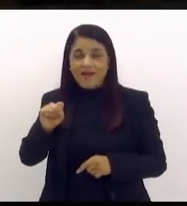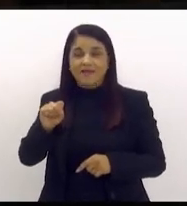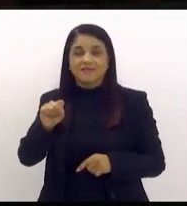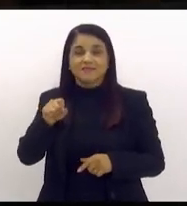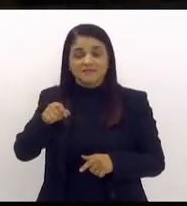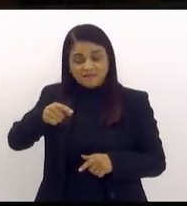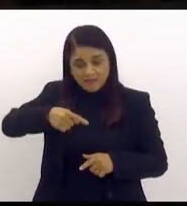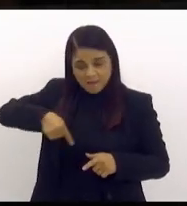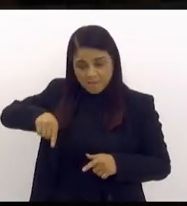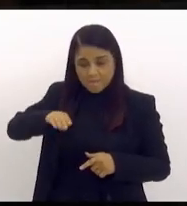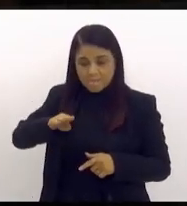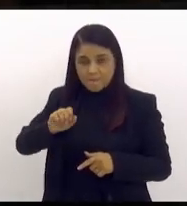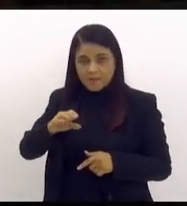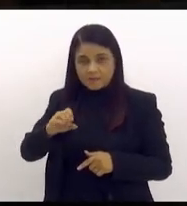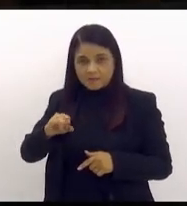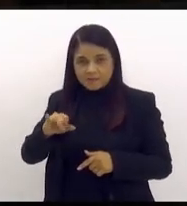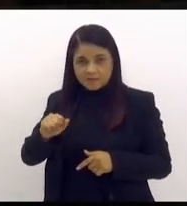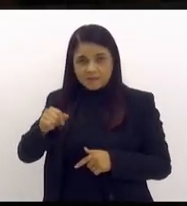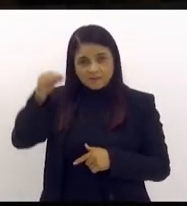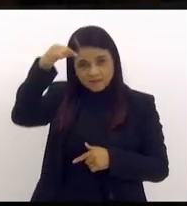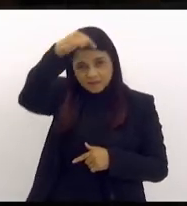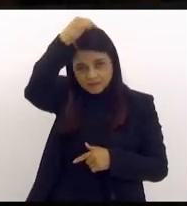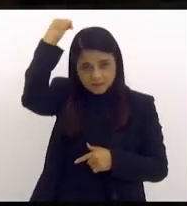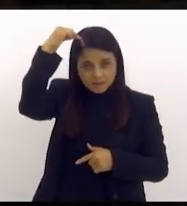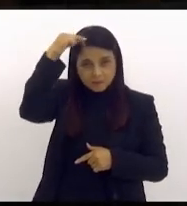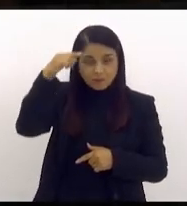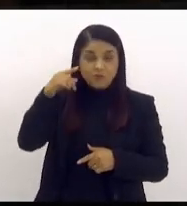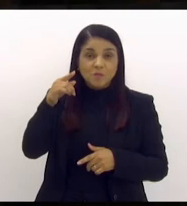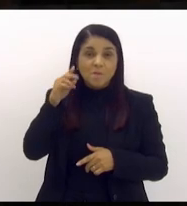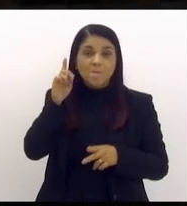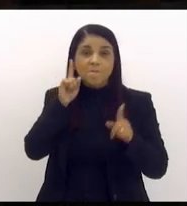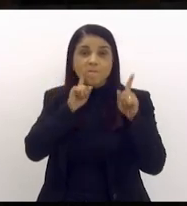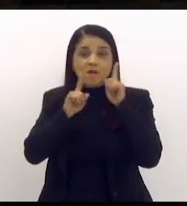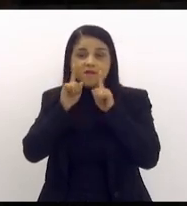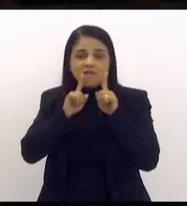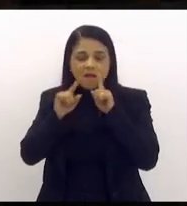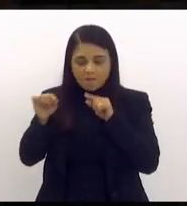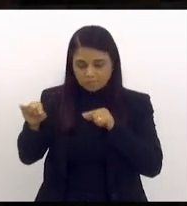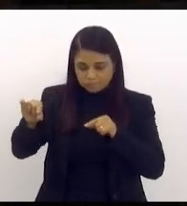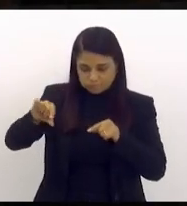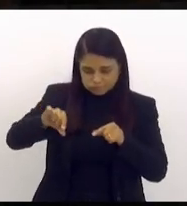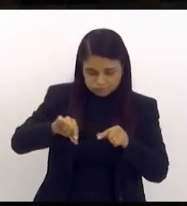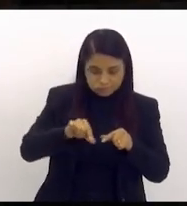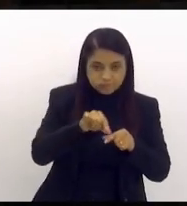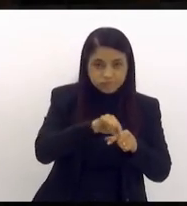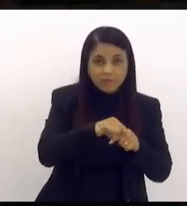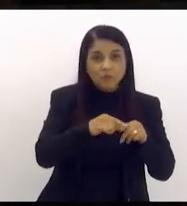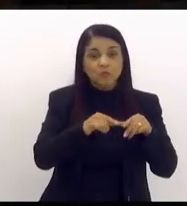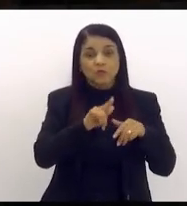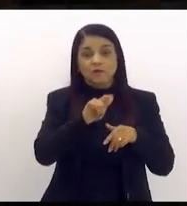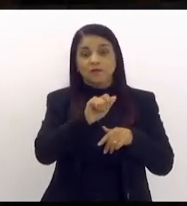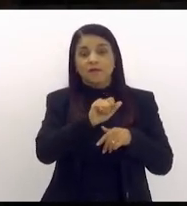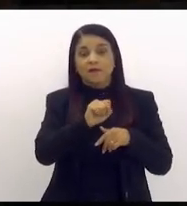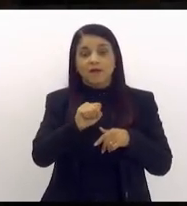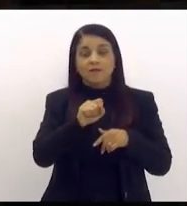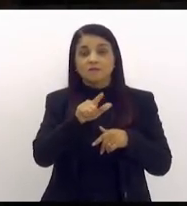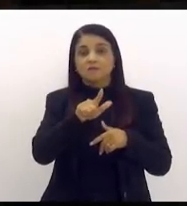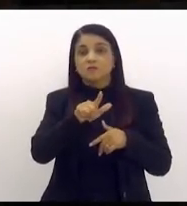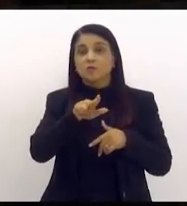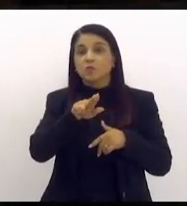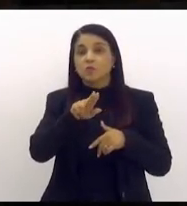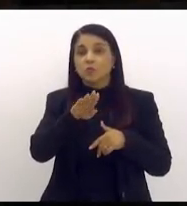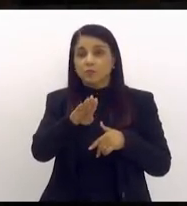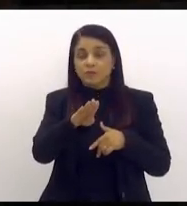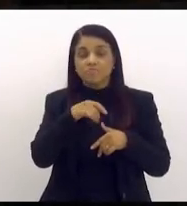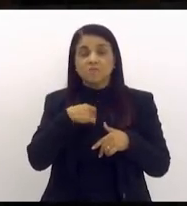da bacia de Santos passando por Maricá chegando lá no Gas Lube e nós teremos